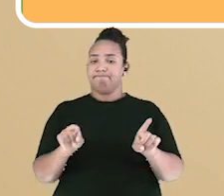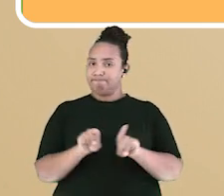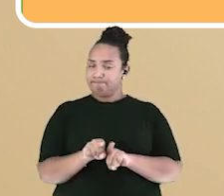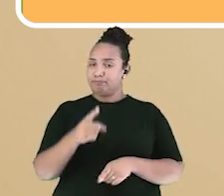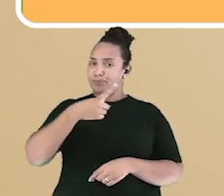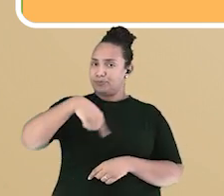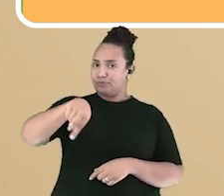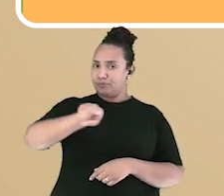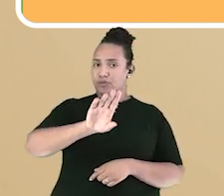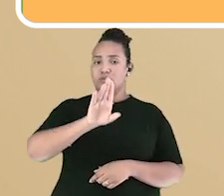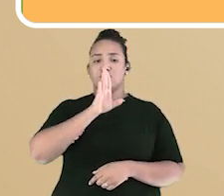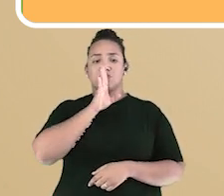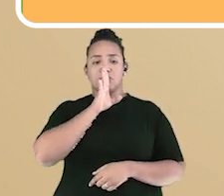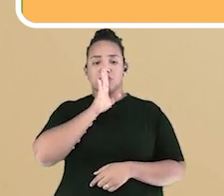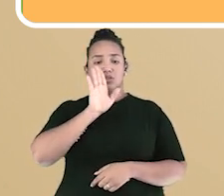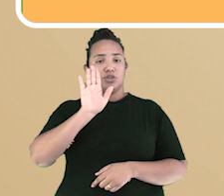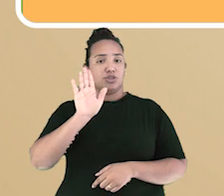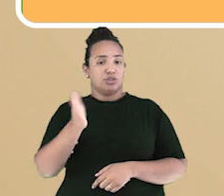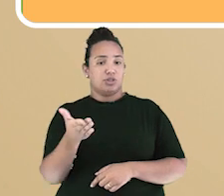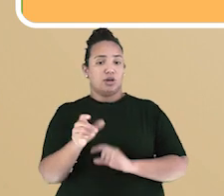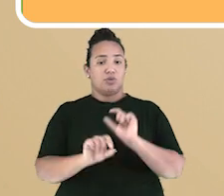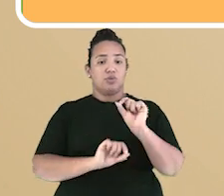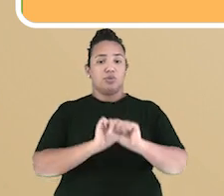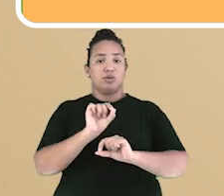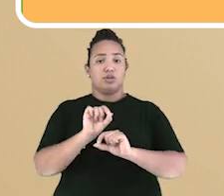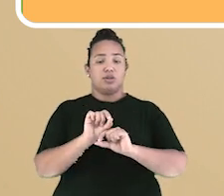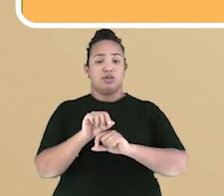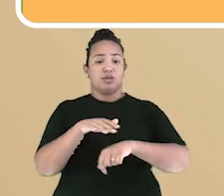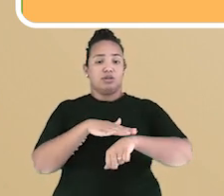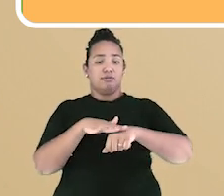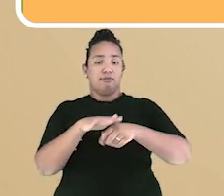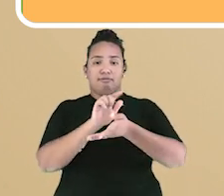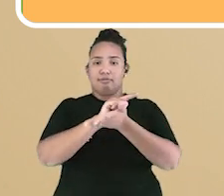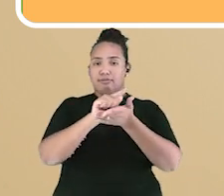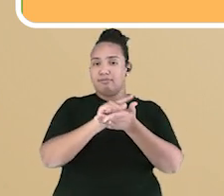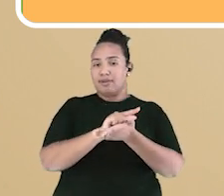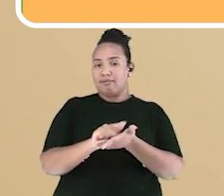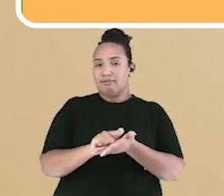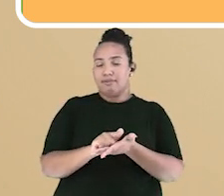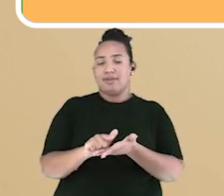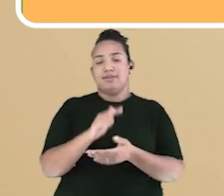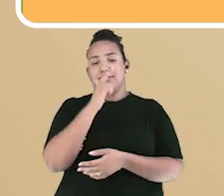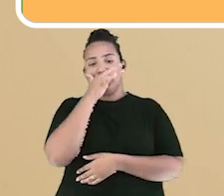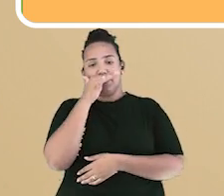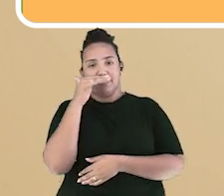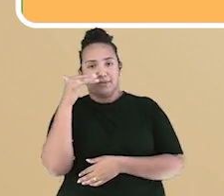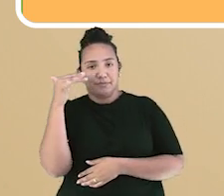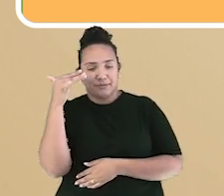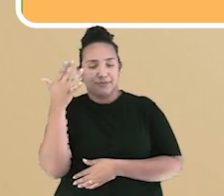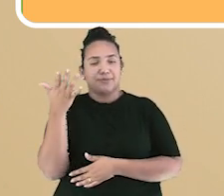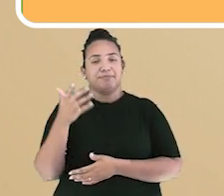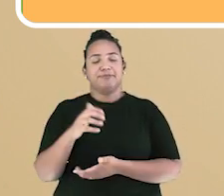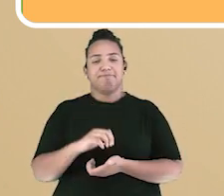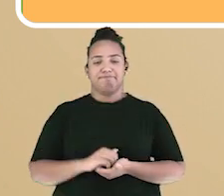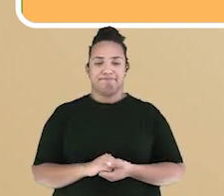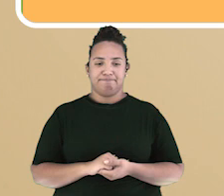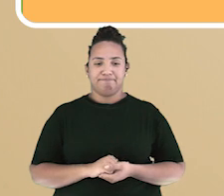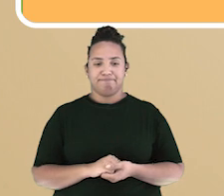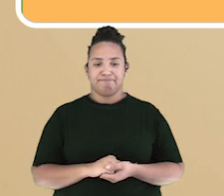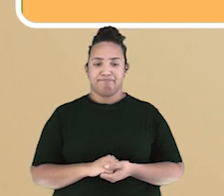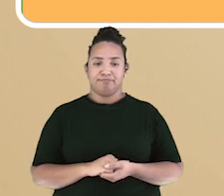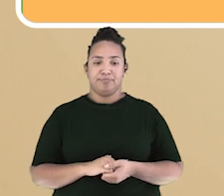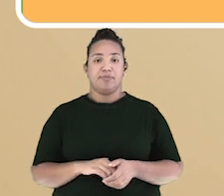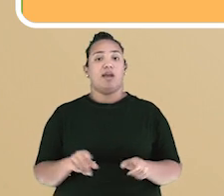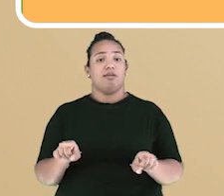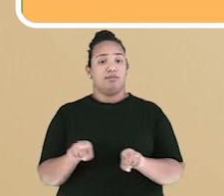gente já conhece, que é o poder de desodorização e de limpeza que ele tem, usado como cosmético.